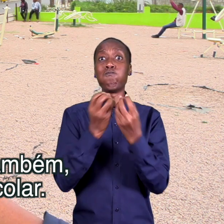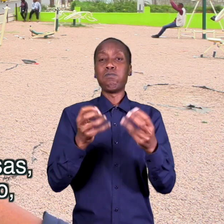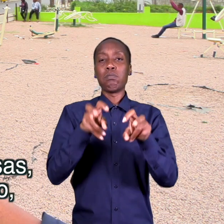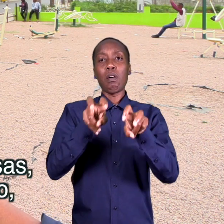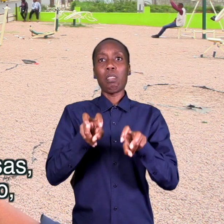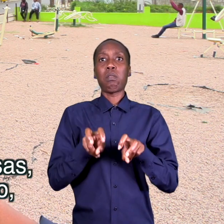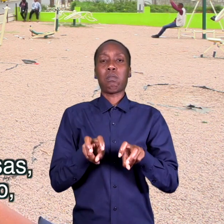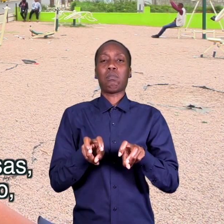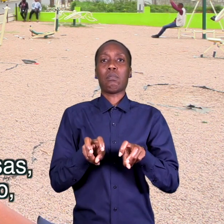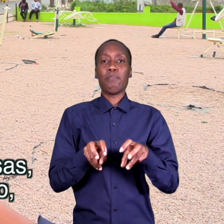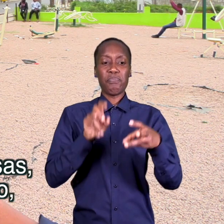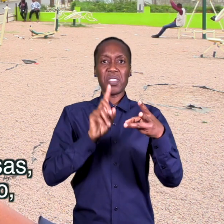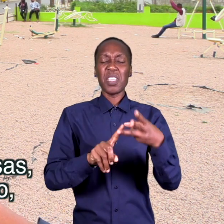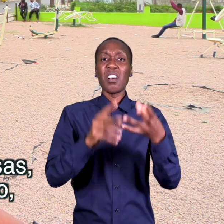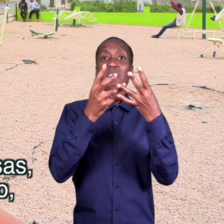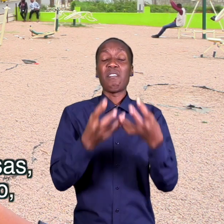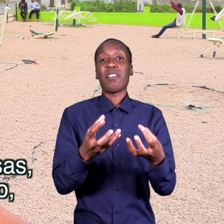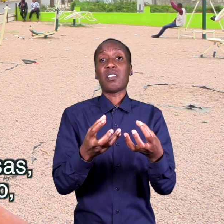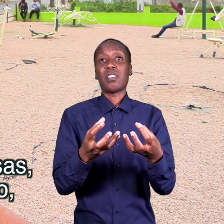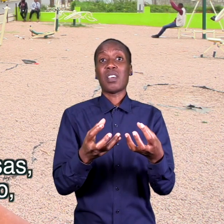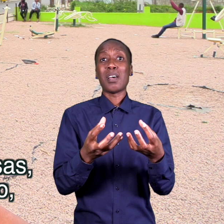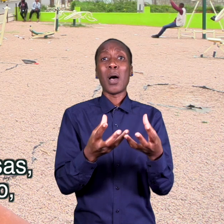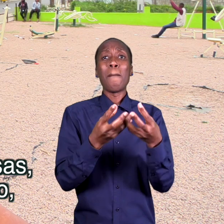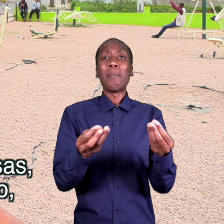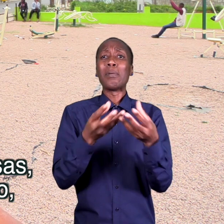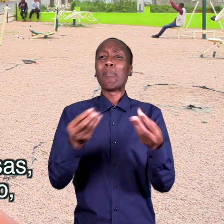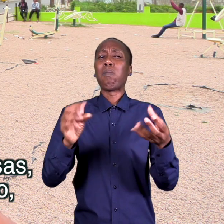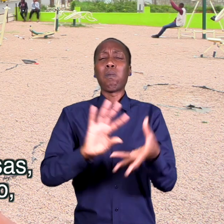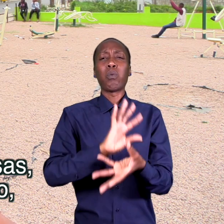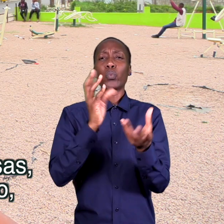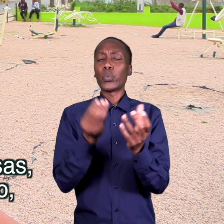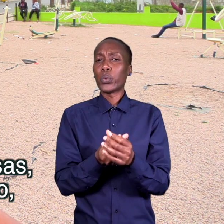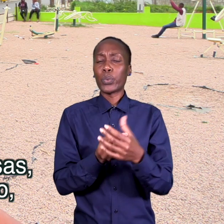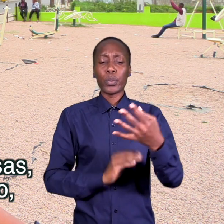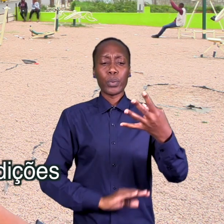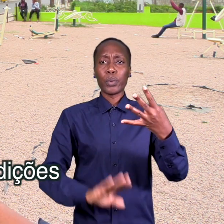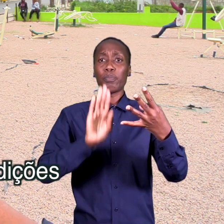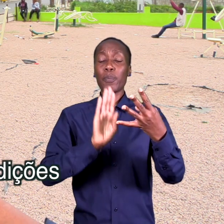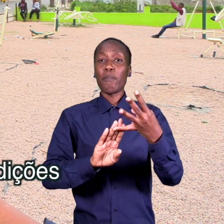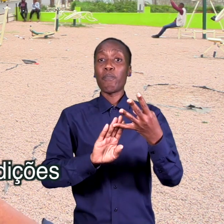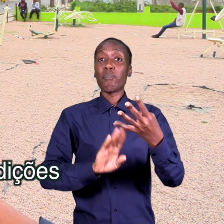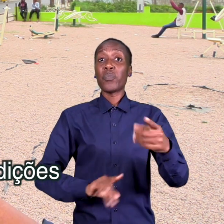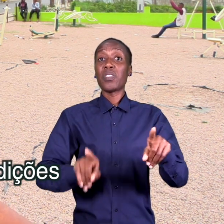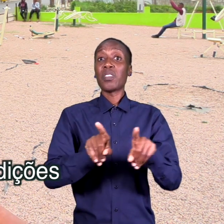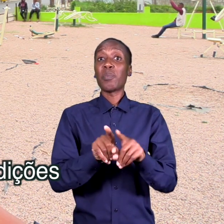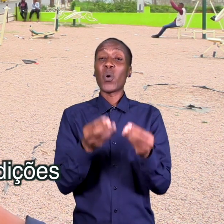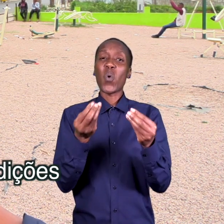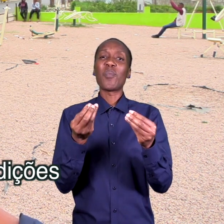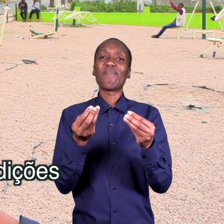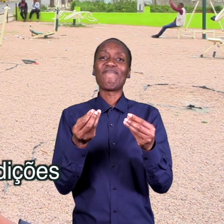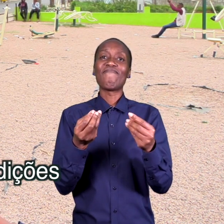é? Temos turmas numerosas, a falta de quase tudo, incluindo também,